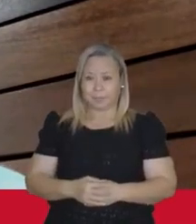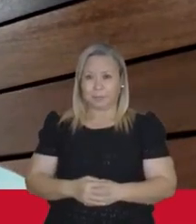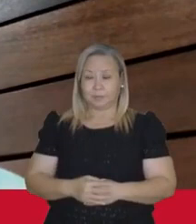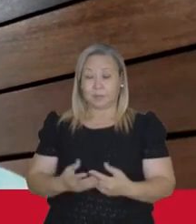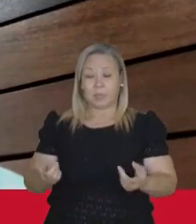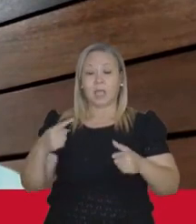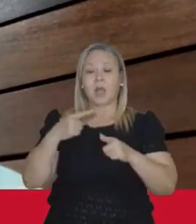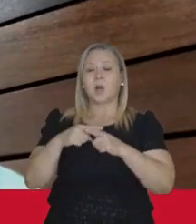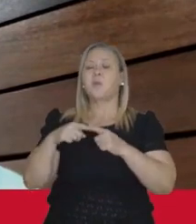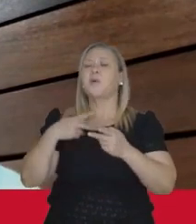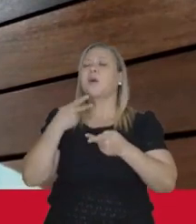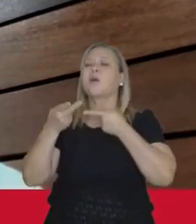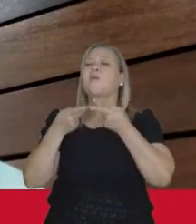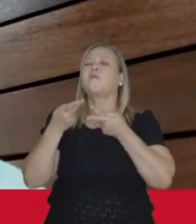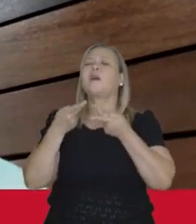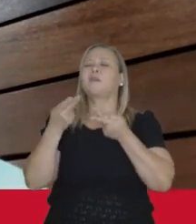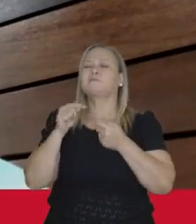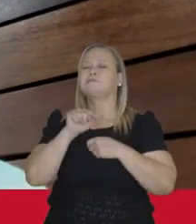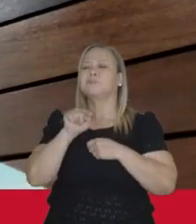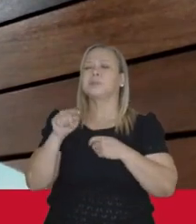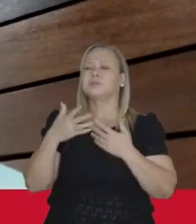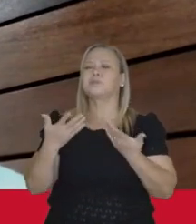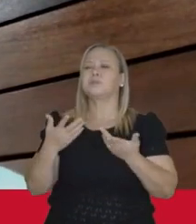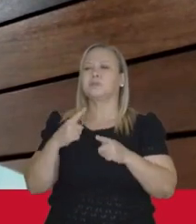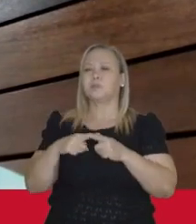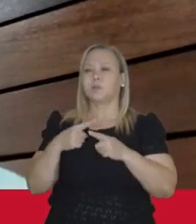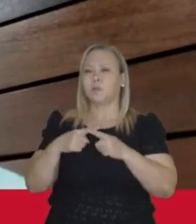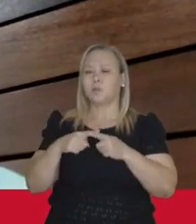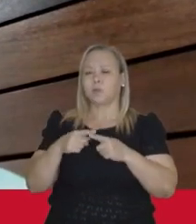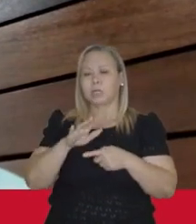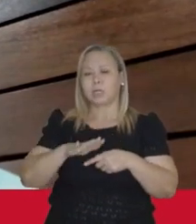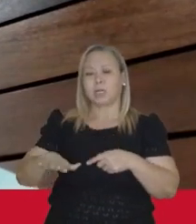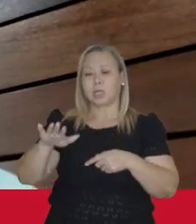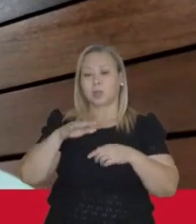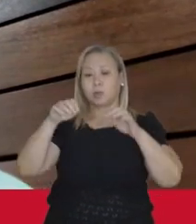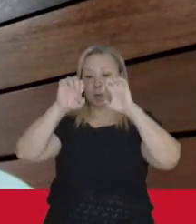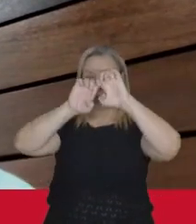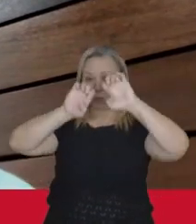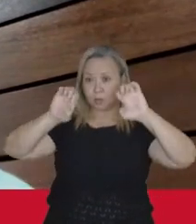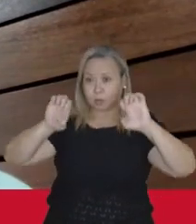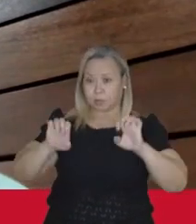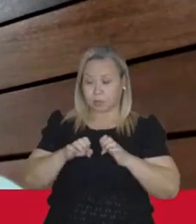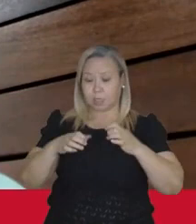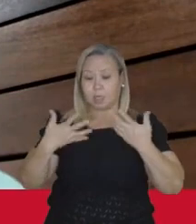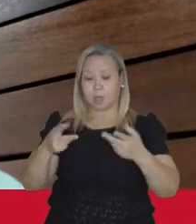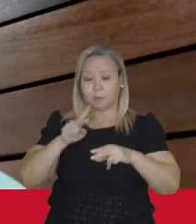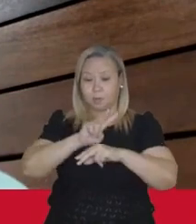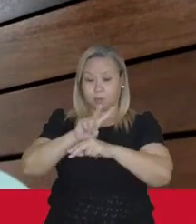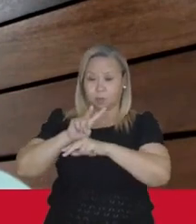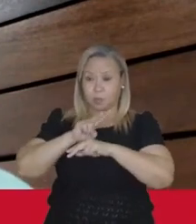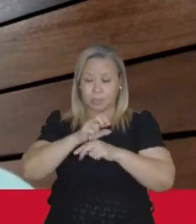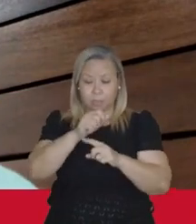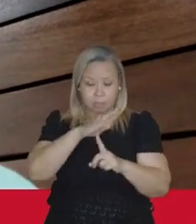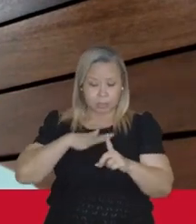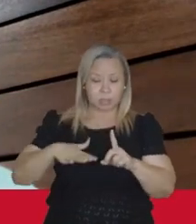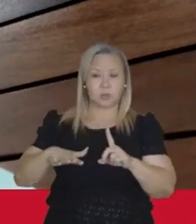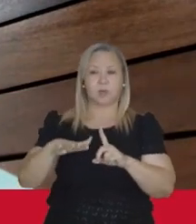Por que eu digo isso? Porque todo o sistema de proteção